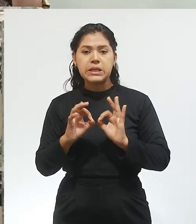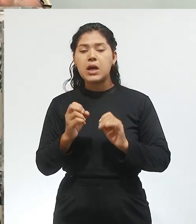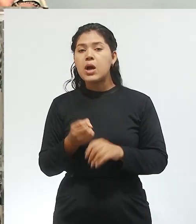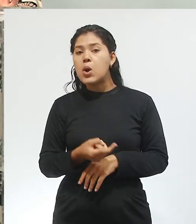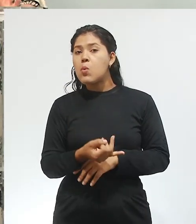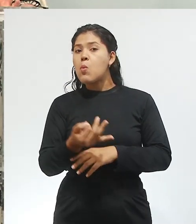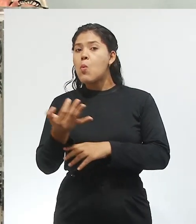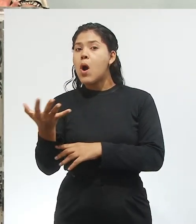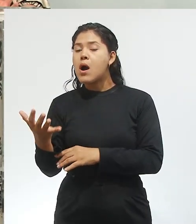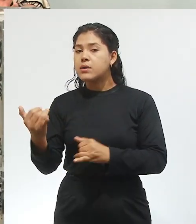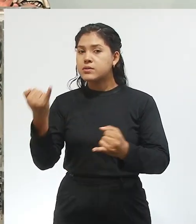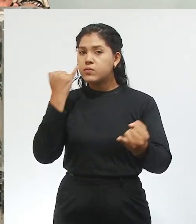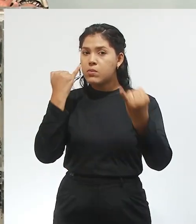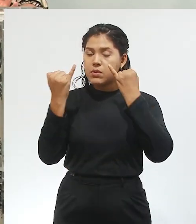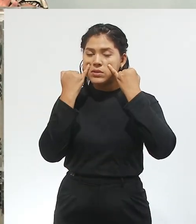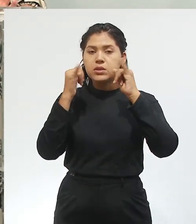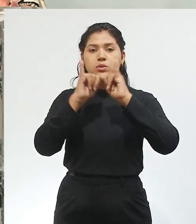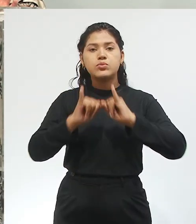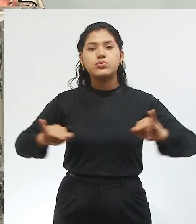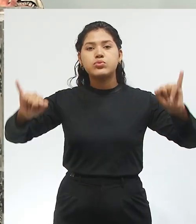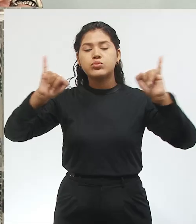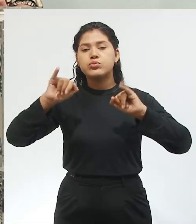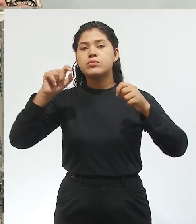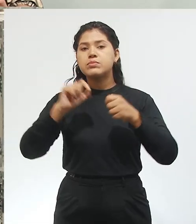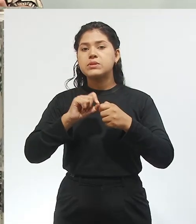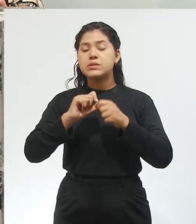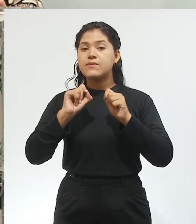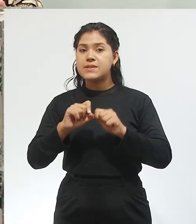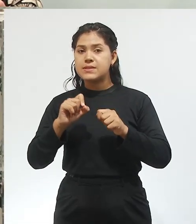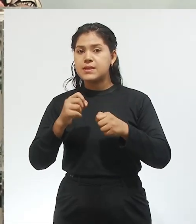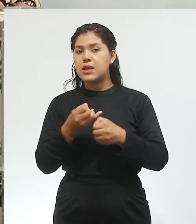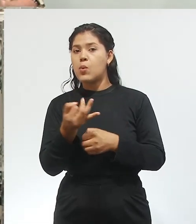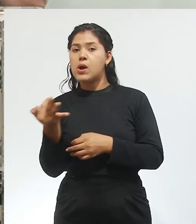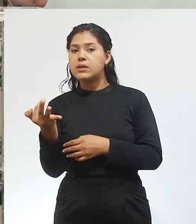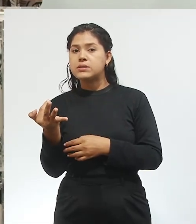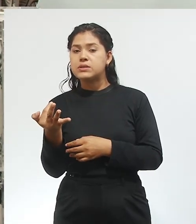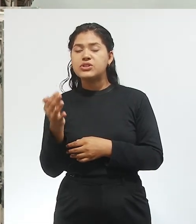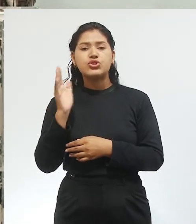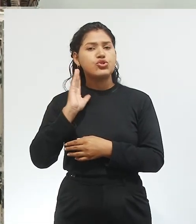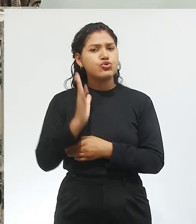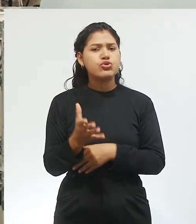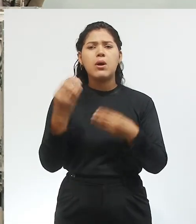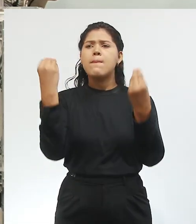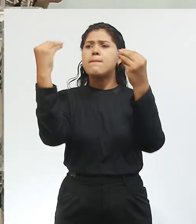é saber assim, quantos anúncios foram veiculados,